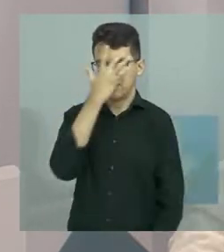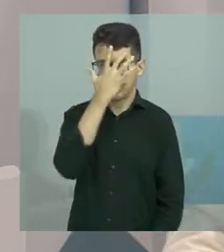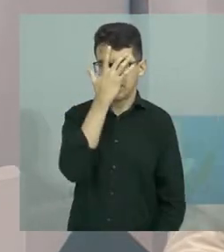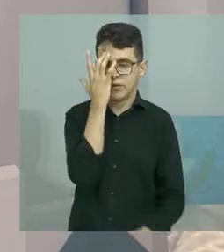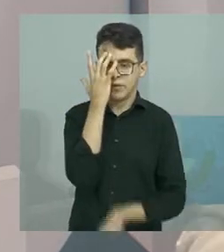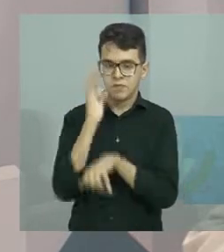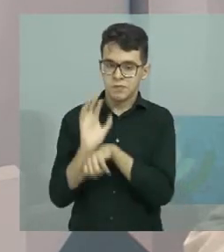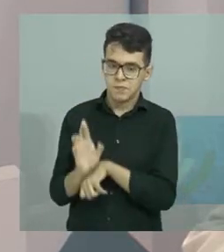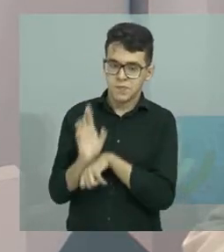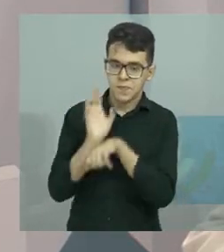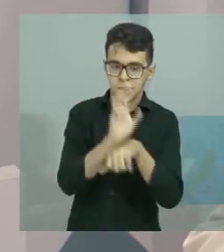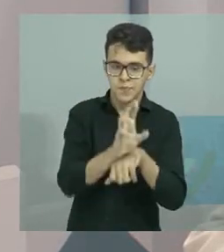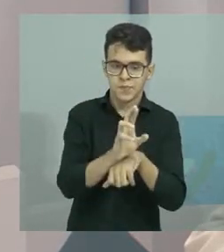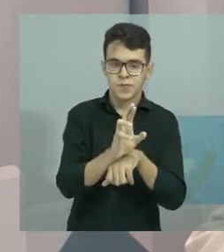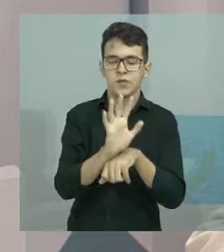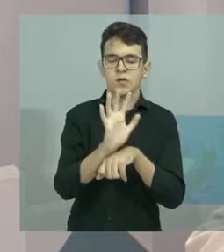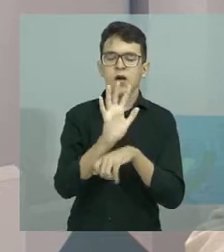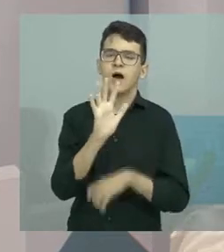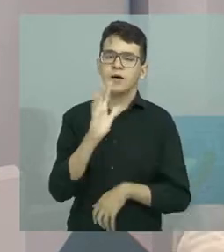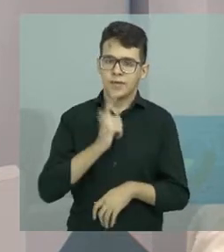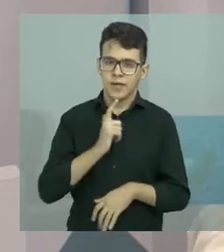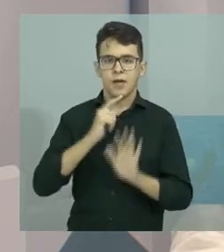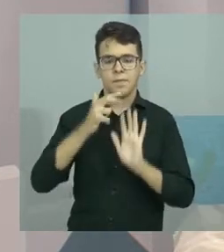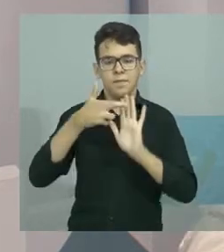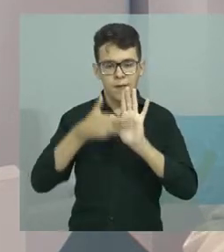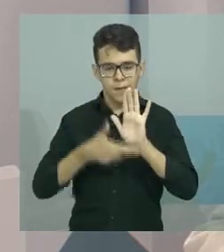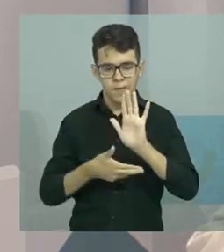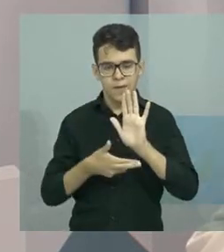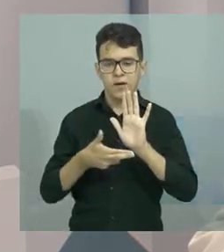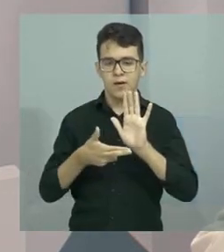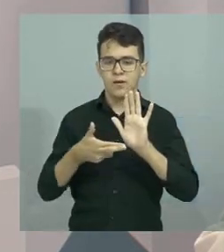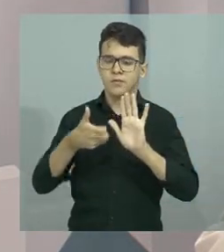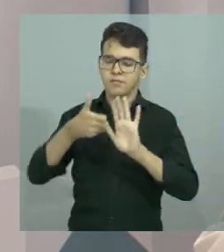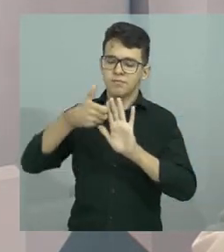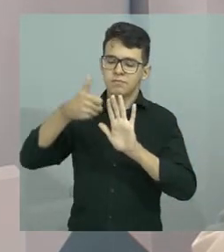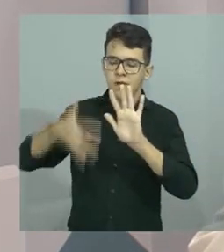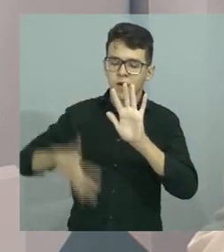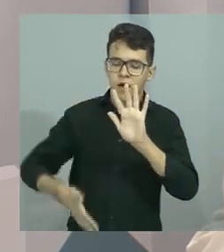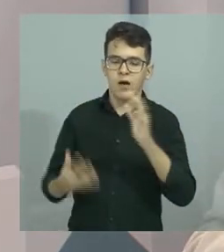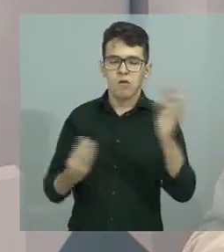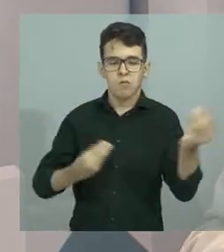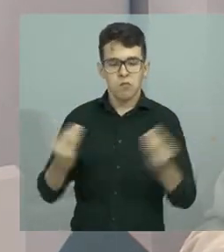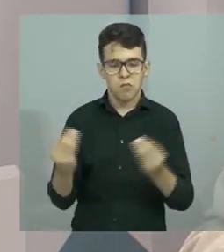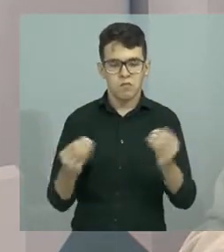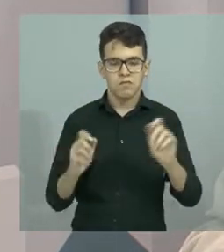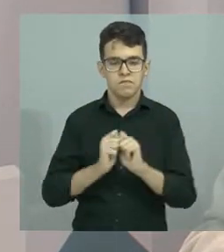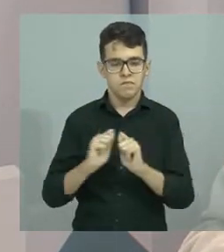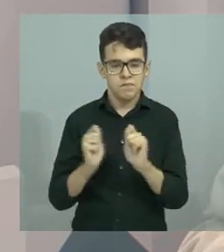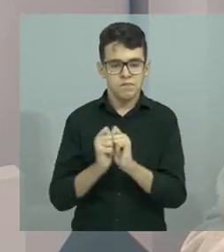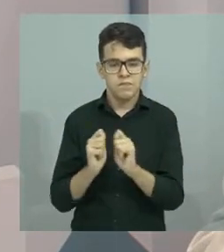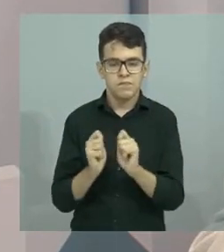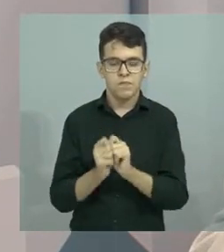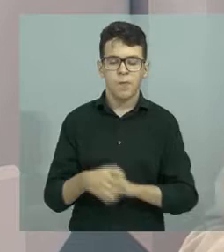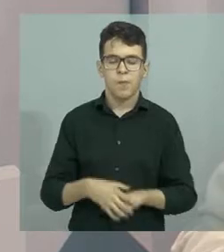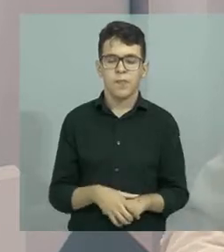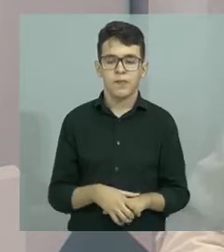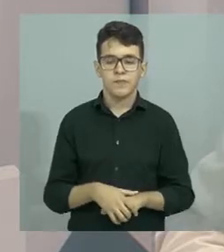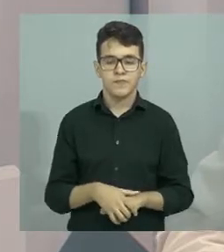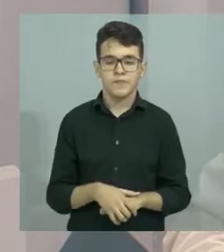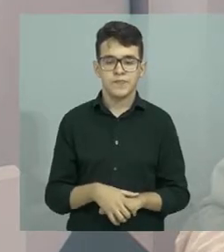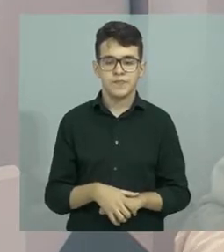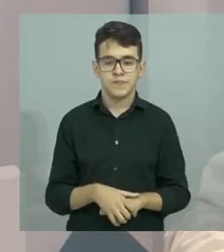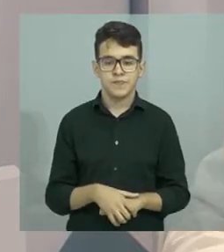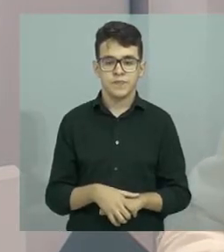através de um regimento específico que orienta e coordena, vamos dizer assim, essa eleição e essa participação de